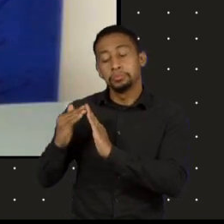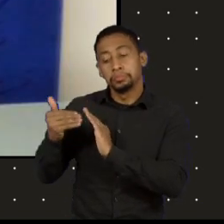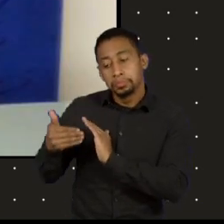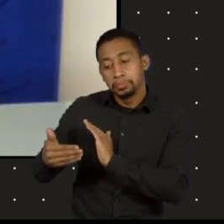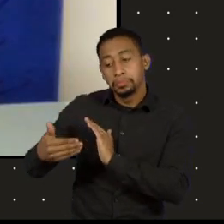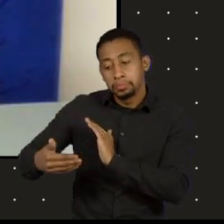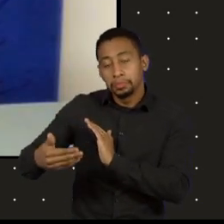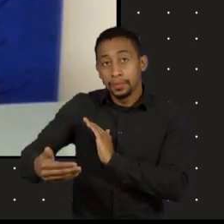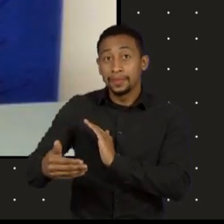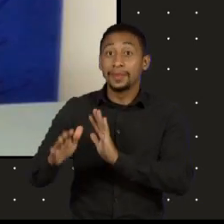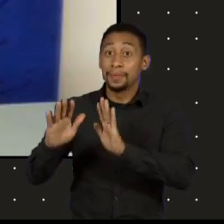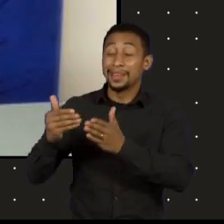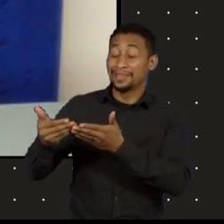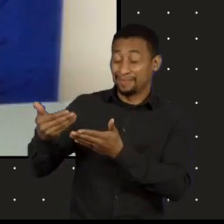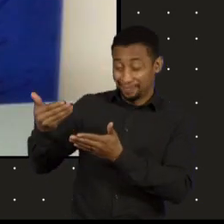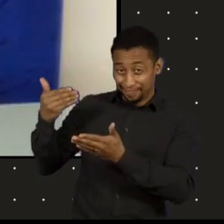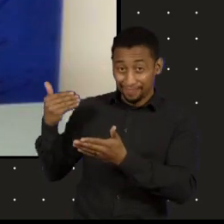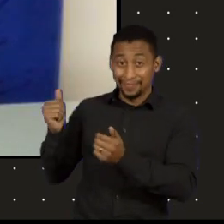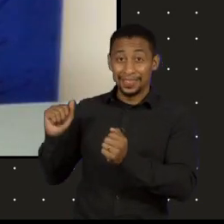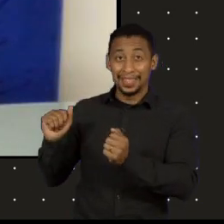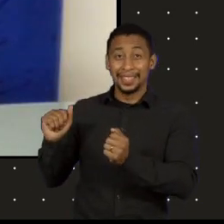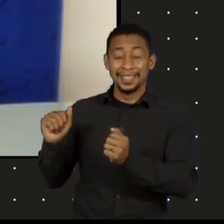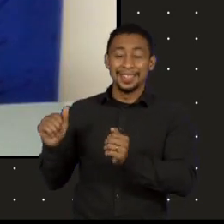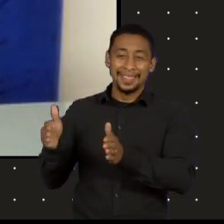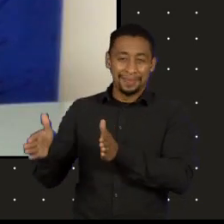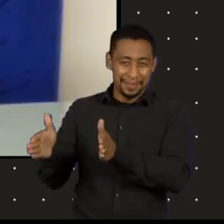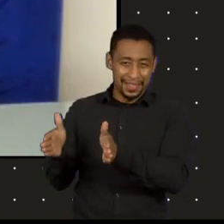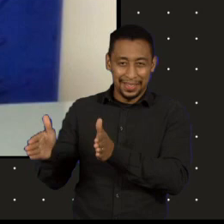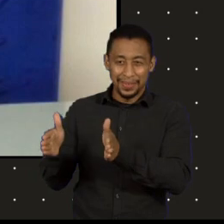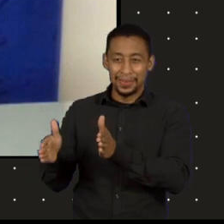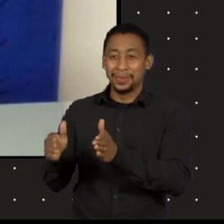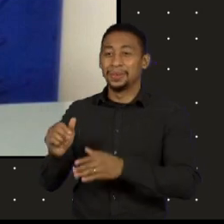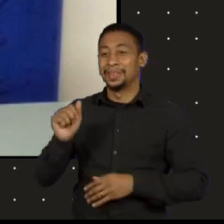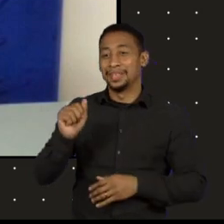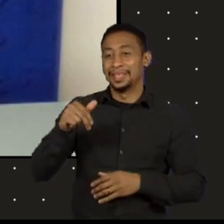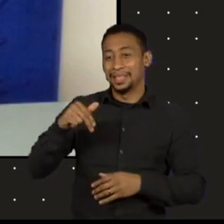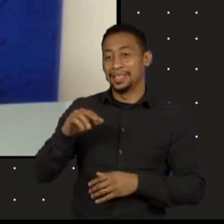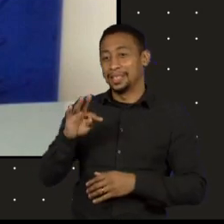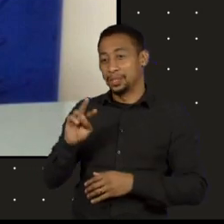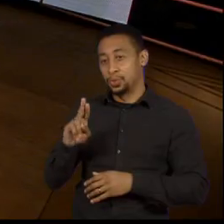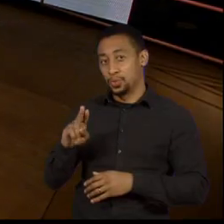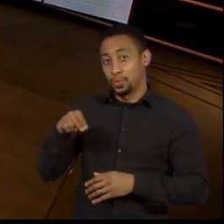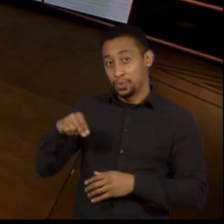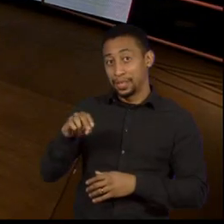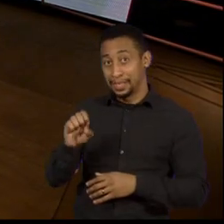Mas nessa época, na época do o Antunes, sempre